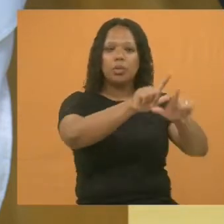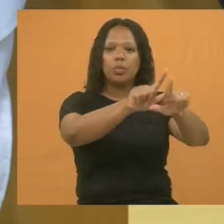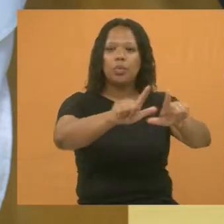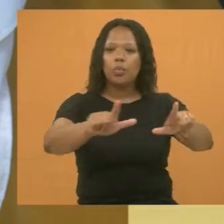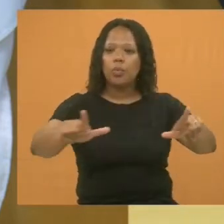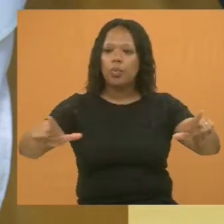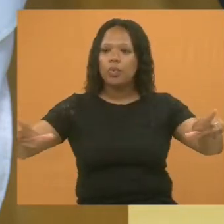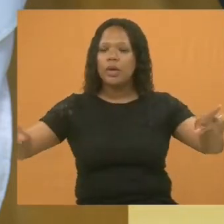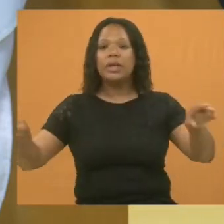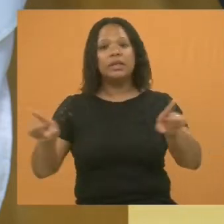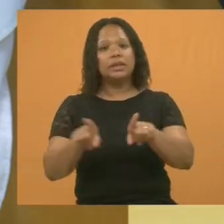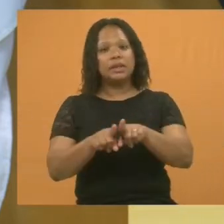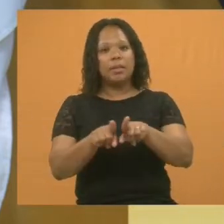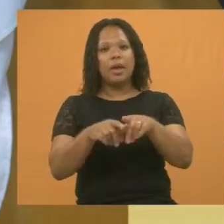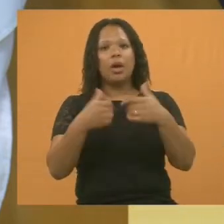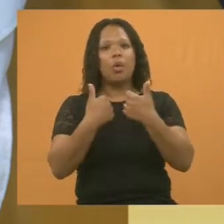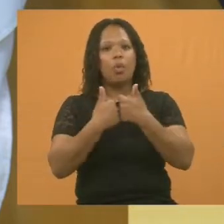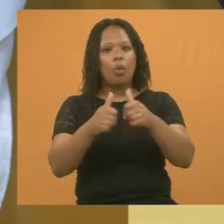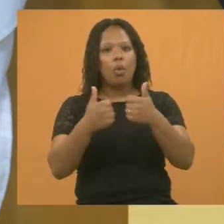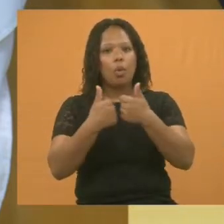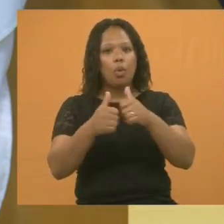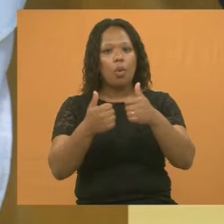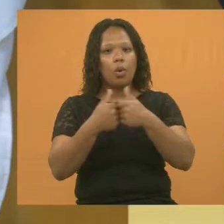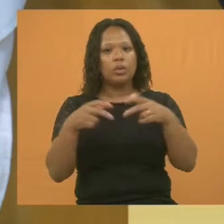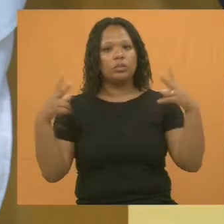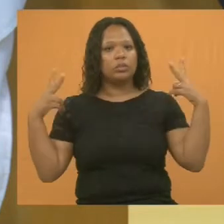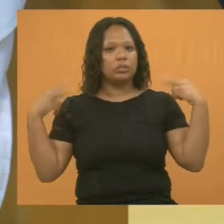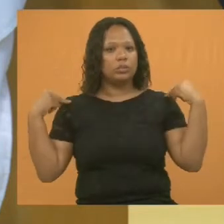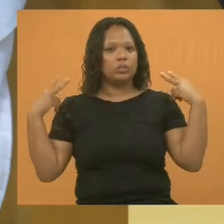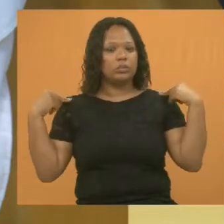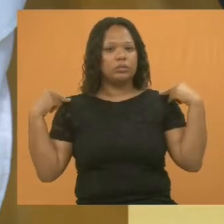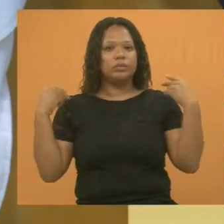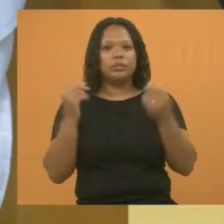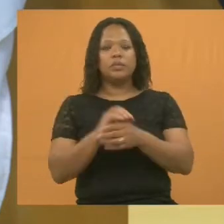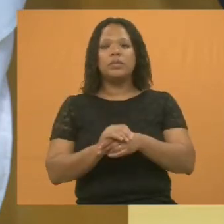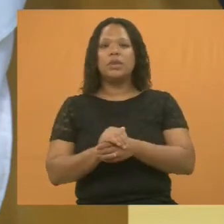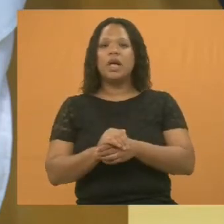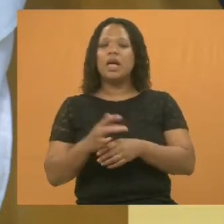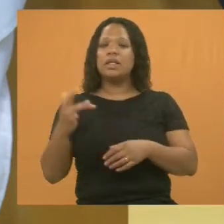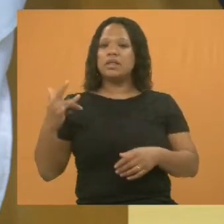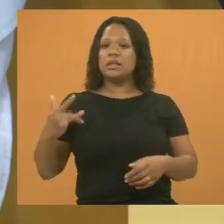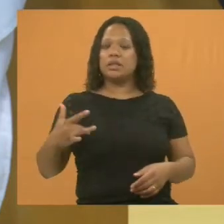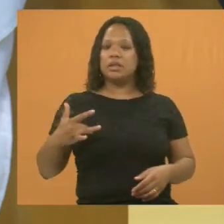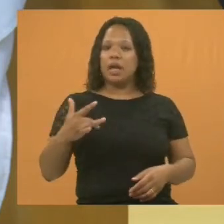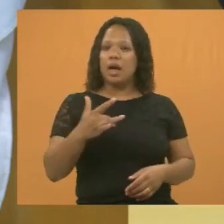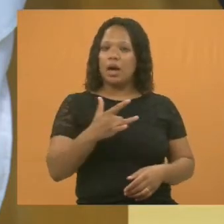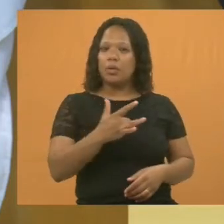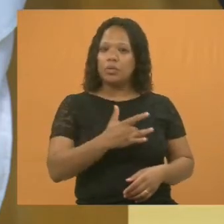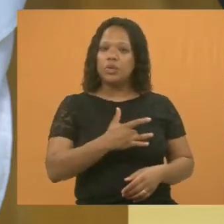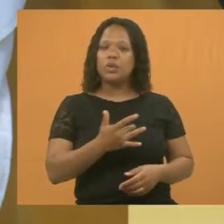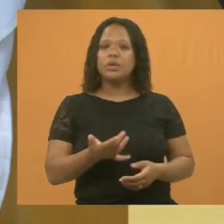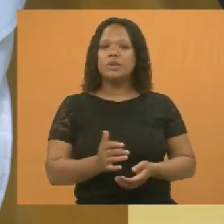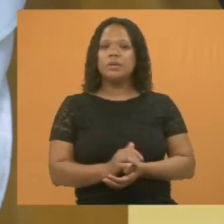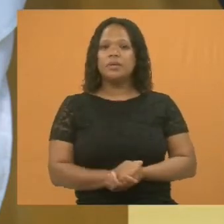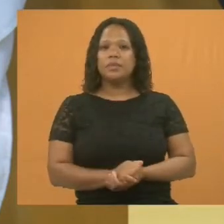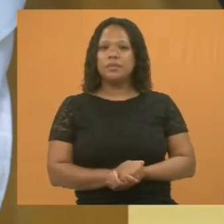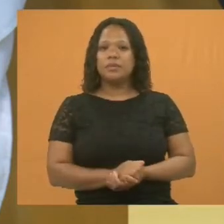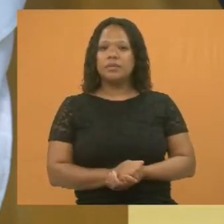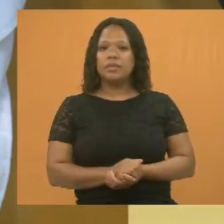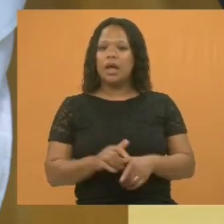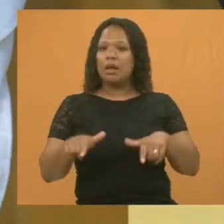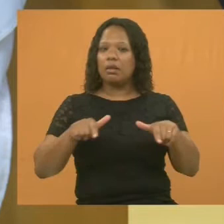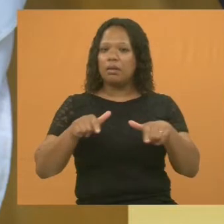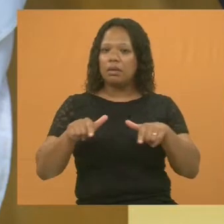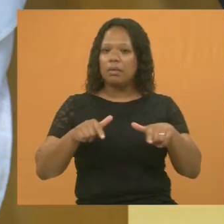Locomoção é o sistema de transporte público. Cuidados com a saúde é o sistema de saúde.